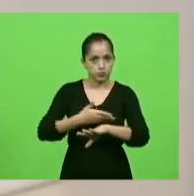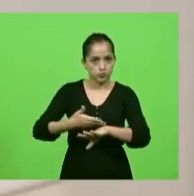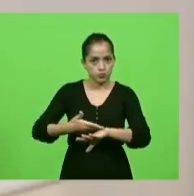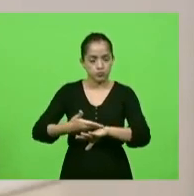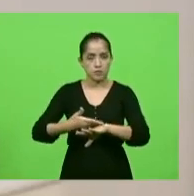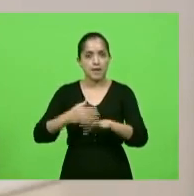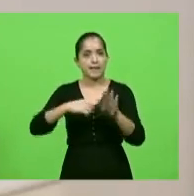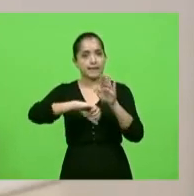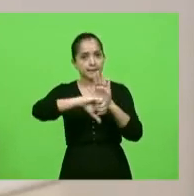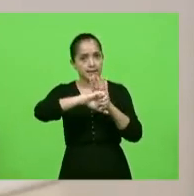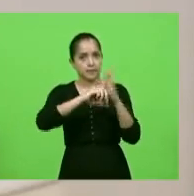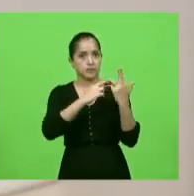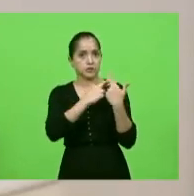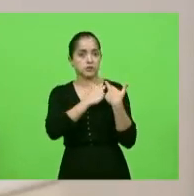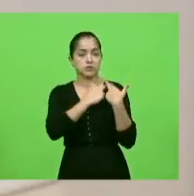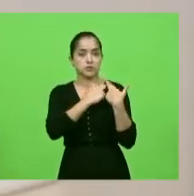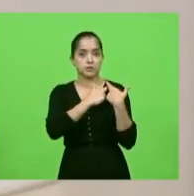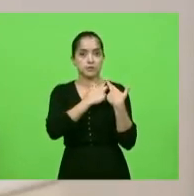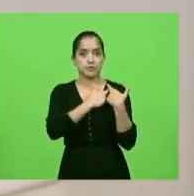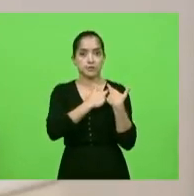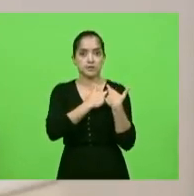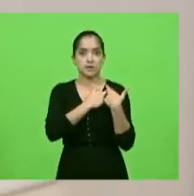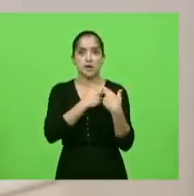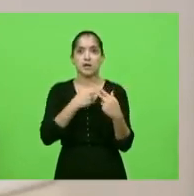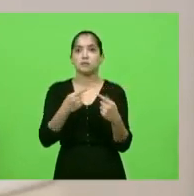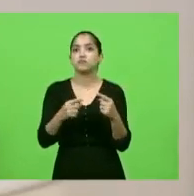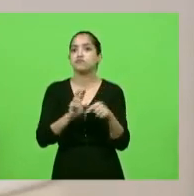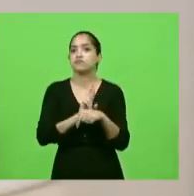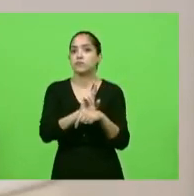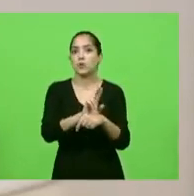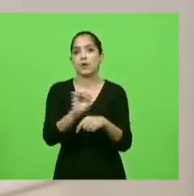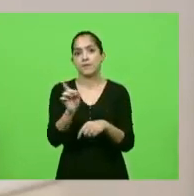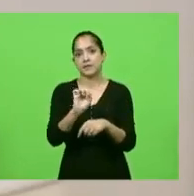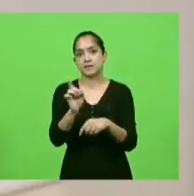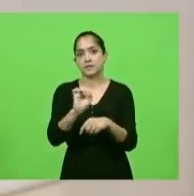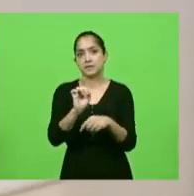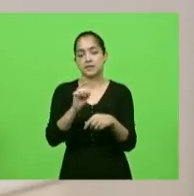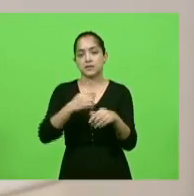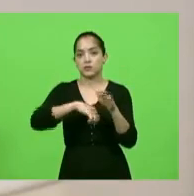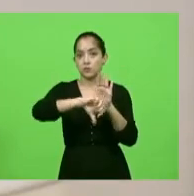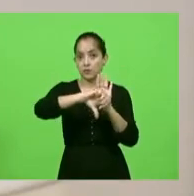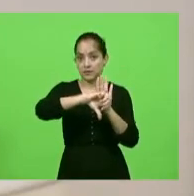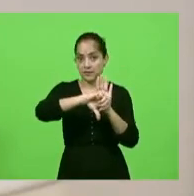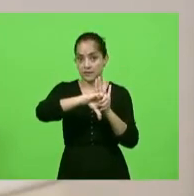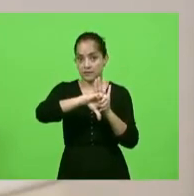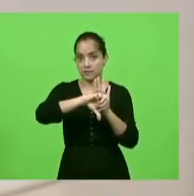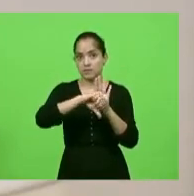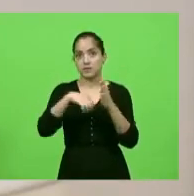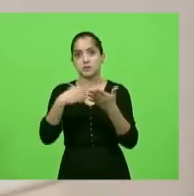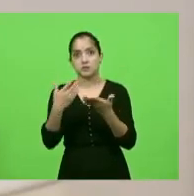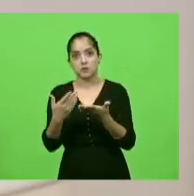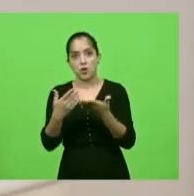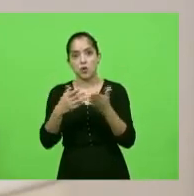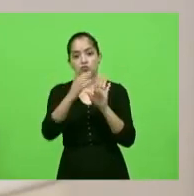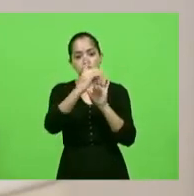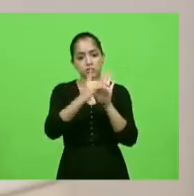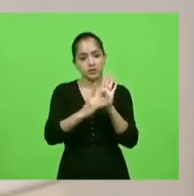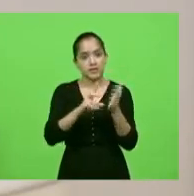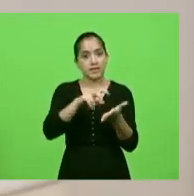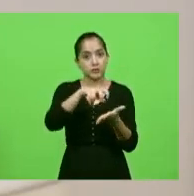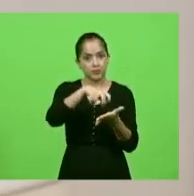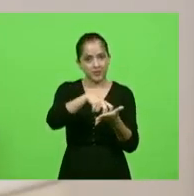de responsabilidade não representam crimes propriamente ditos, isto é, conforme o direito penal os